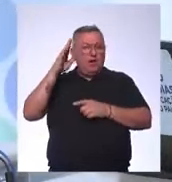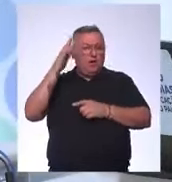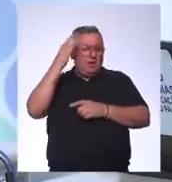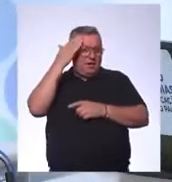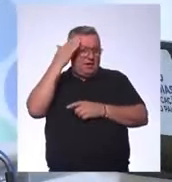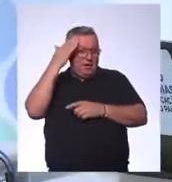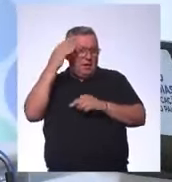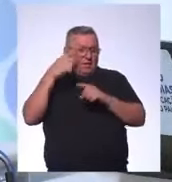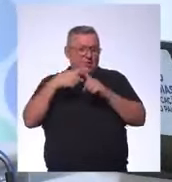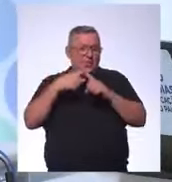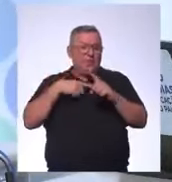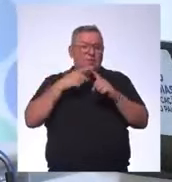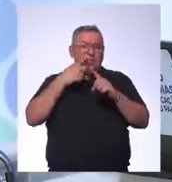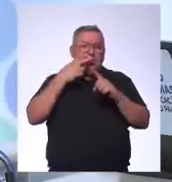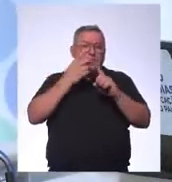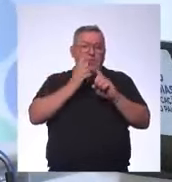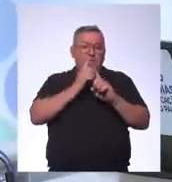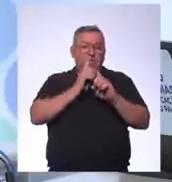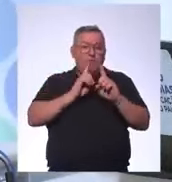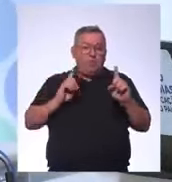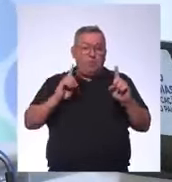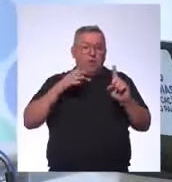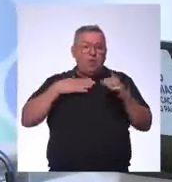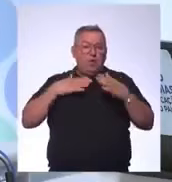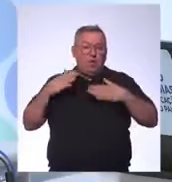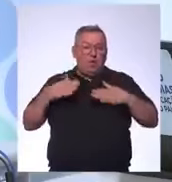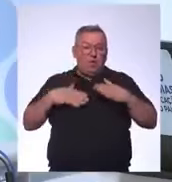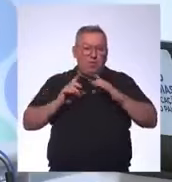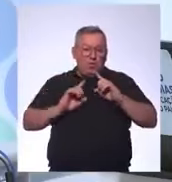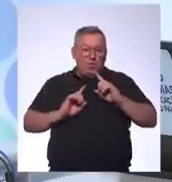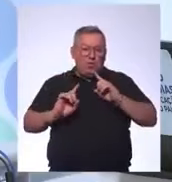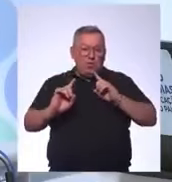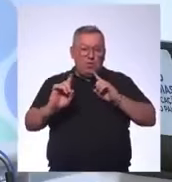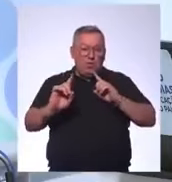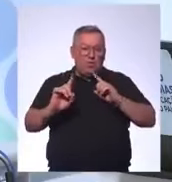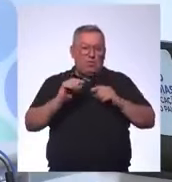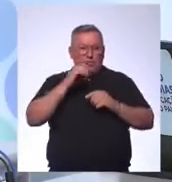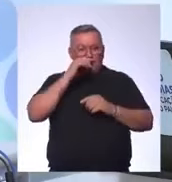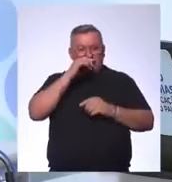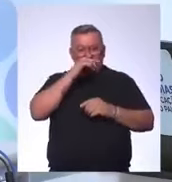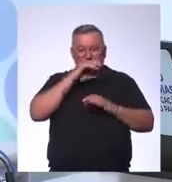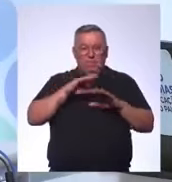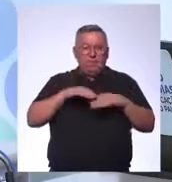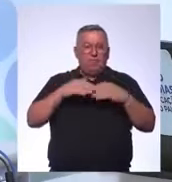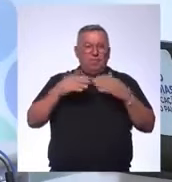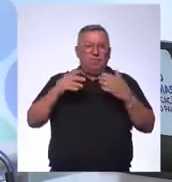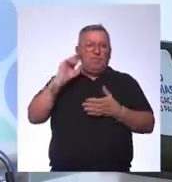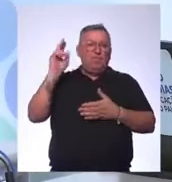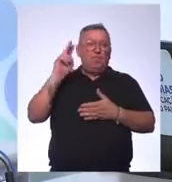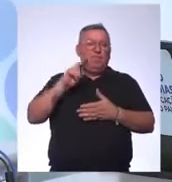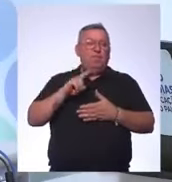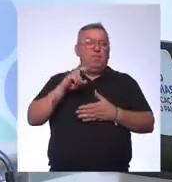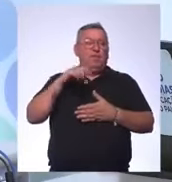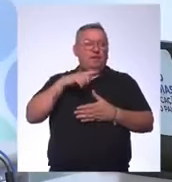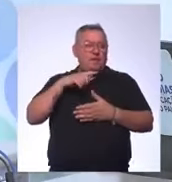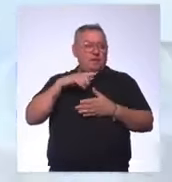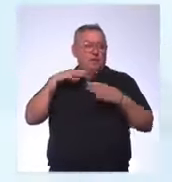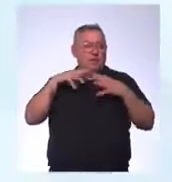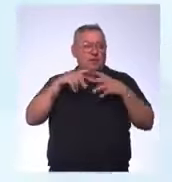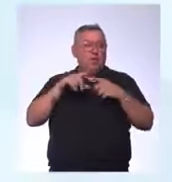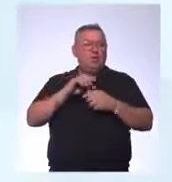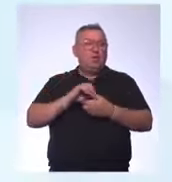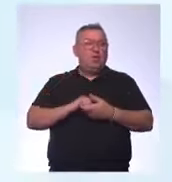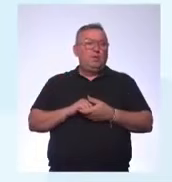falo, parece que a gente tem que se distanciar do nosso corpo. Então, esse é chamado de leitor interno. Tá? Então, vamos lá, vamos ver se existe tudo isso.